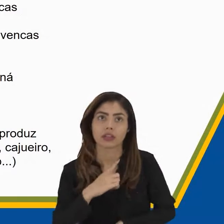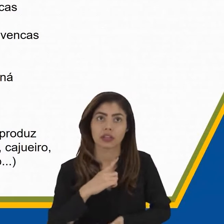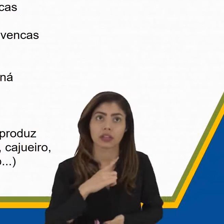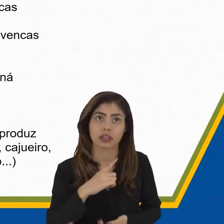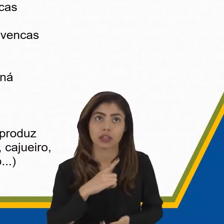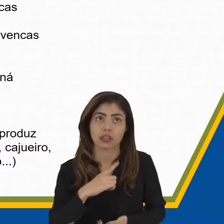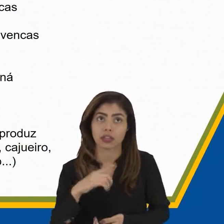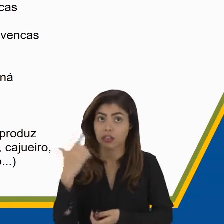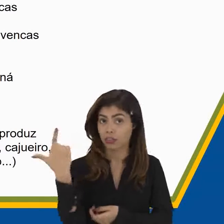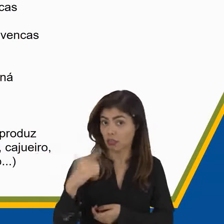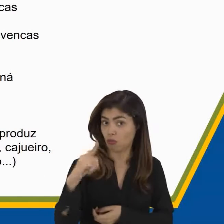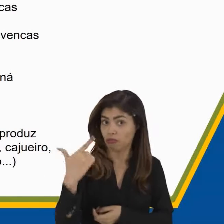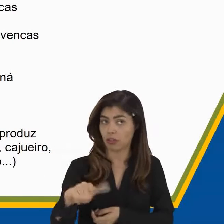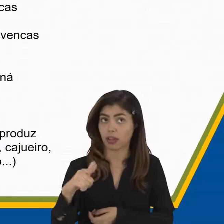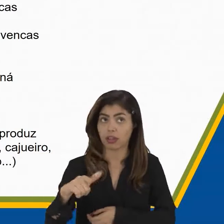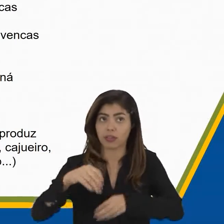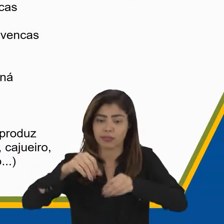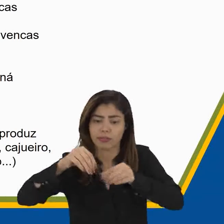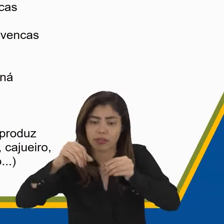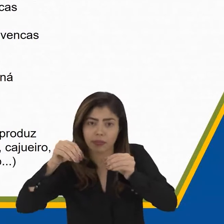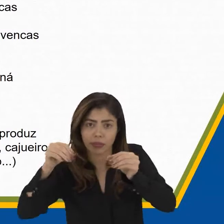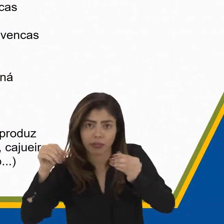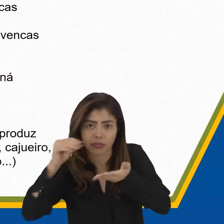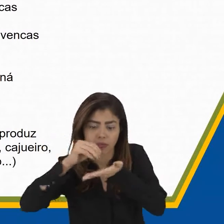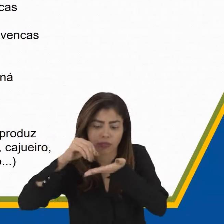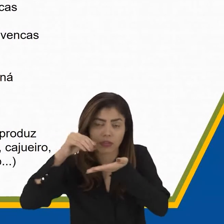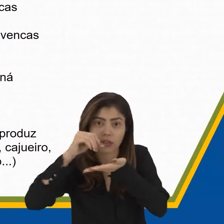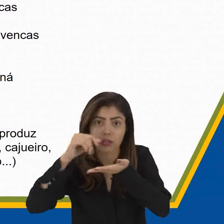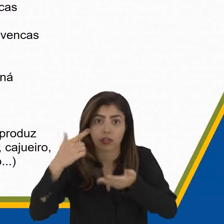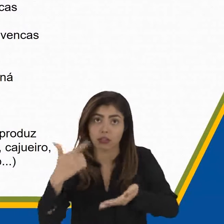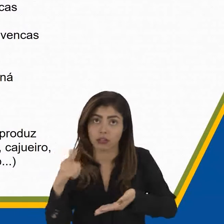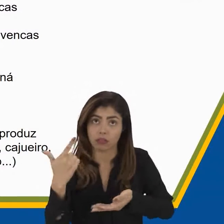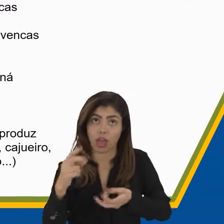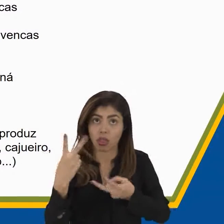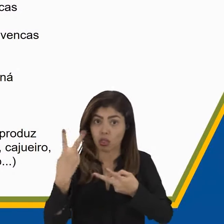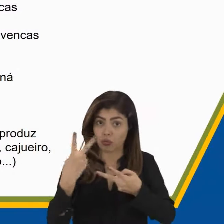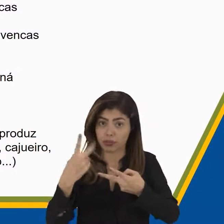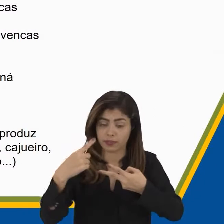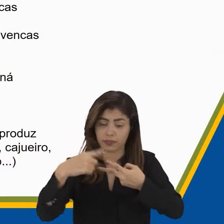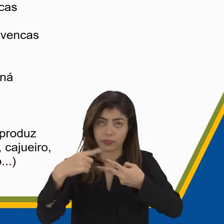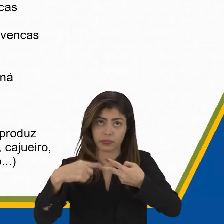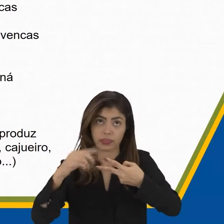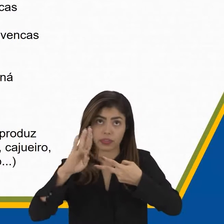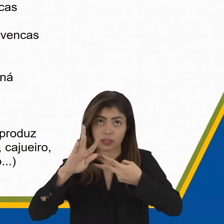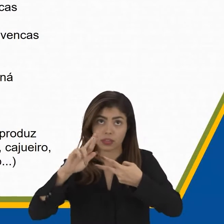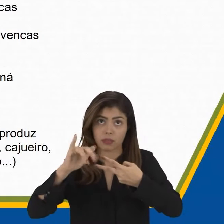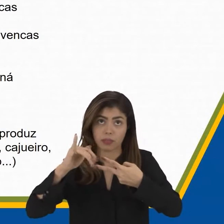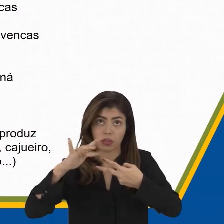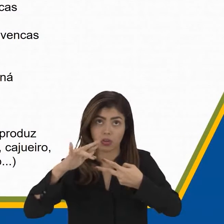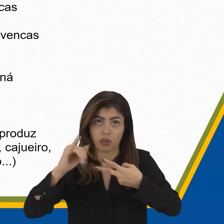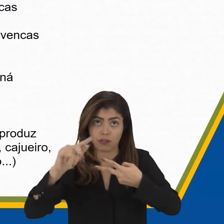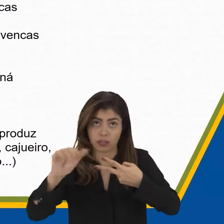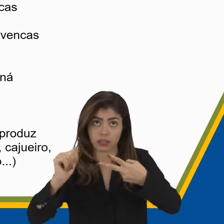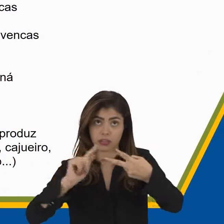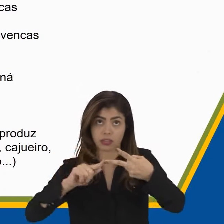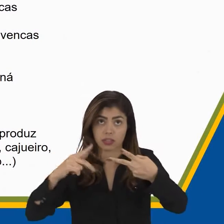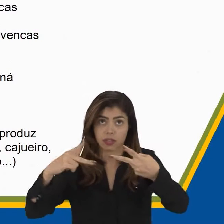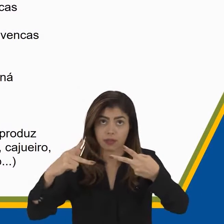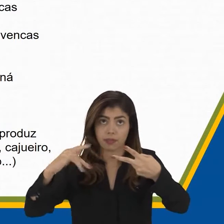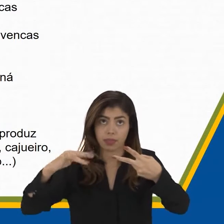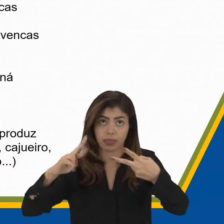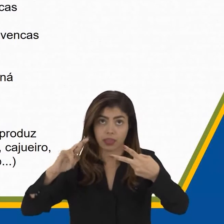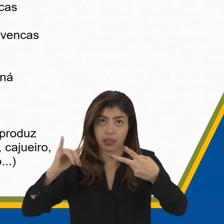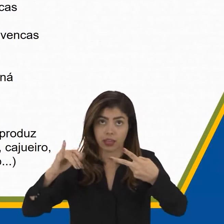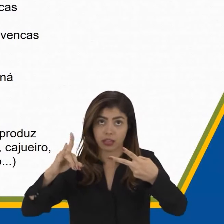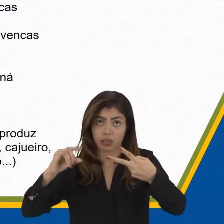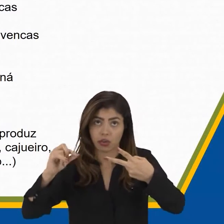plantas sem sementes, que vão ser basicamente 2 grupos, briófitas e pteridófitas, e nós